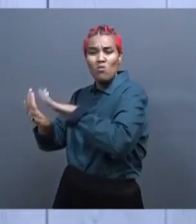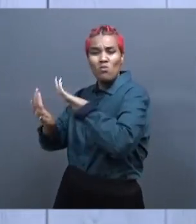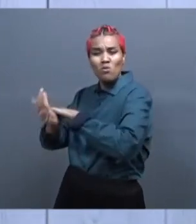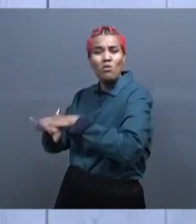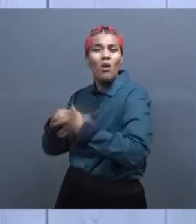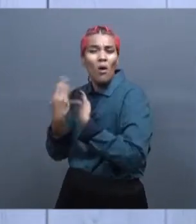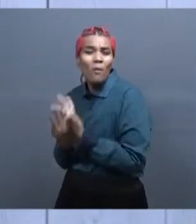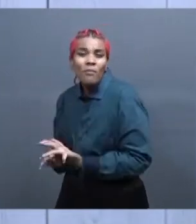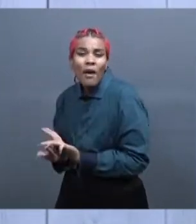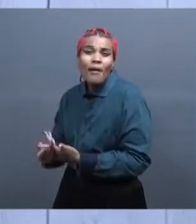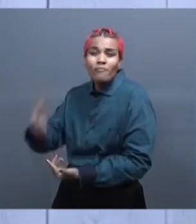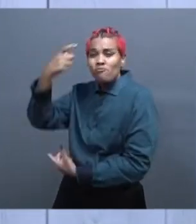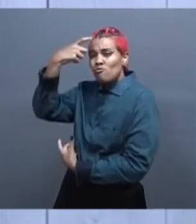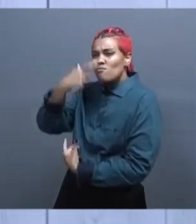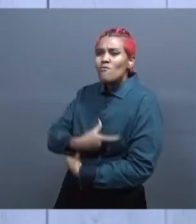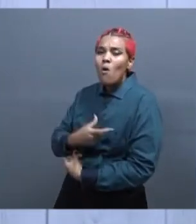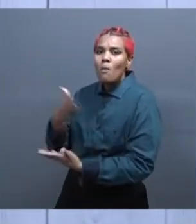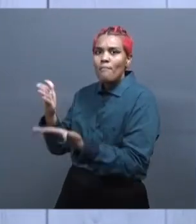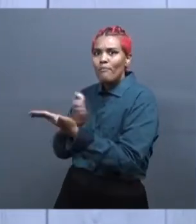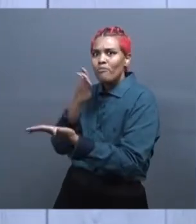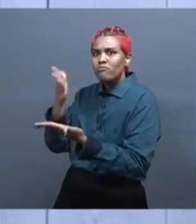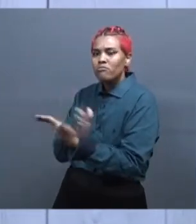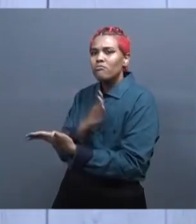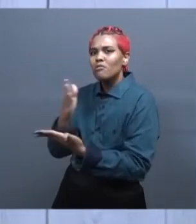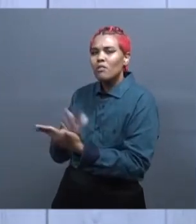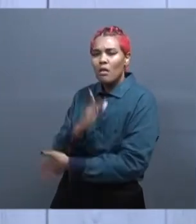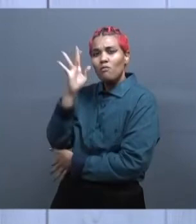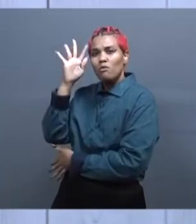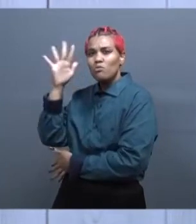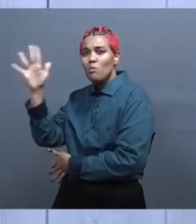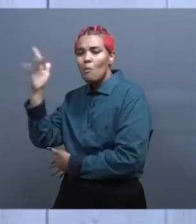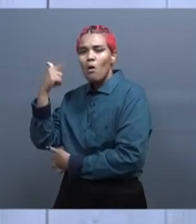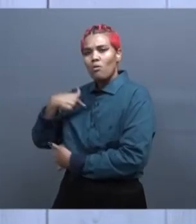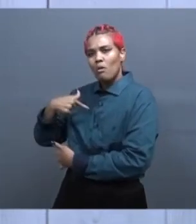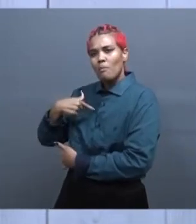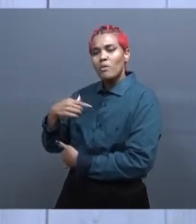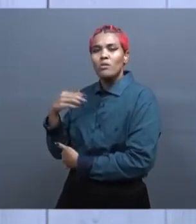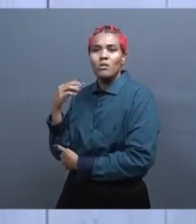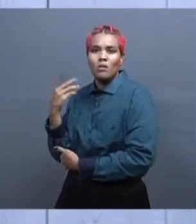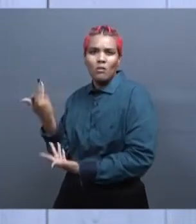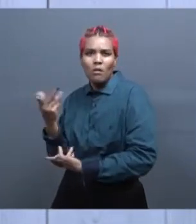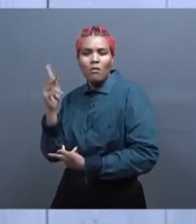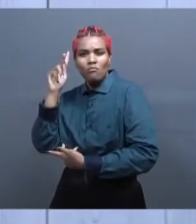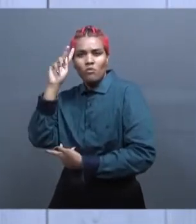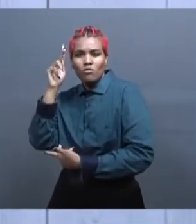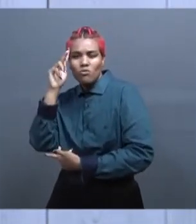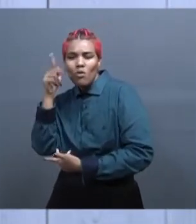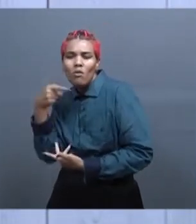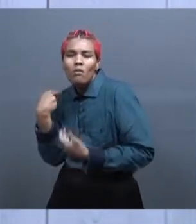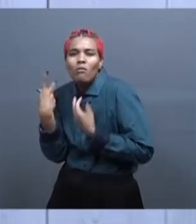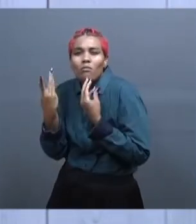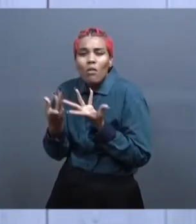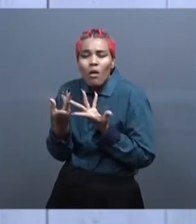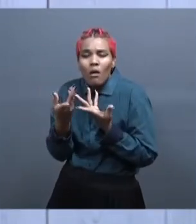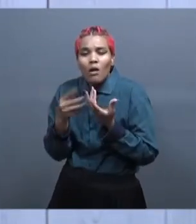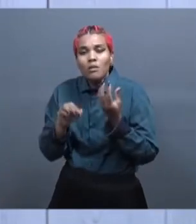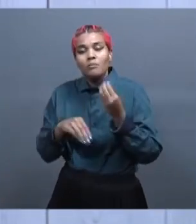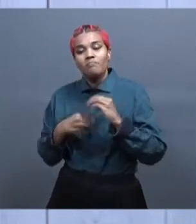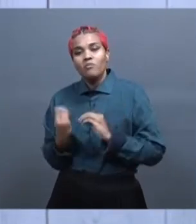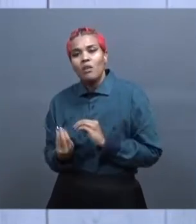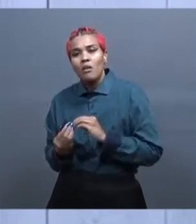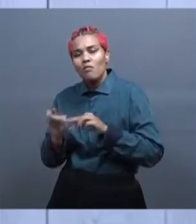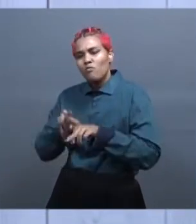corpo um livro de memórias da minha história então é as